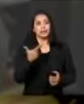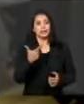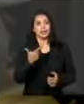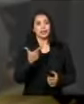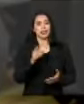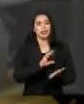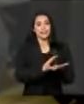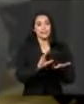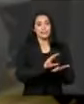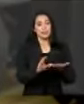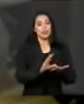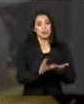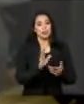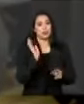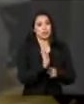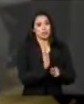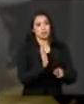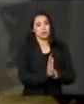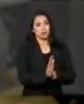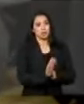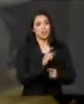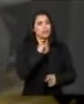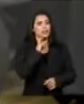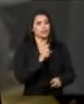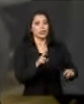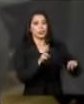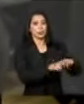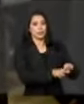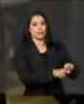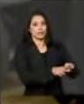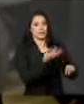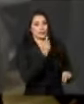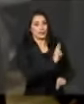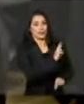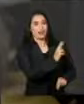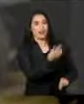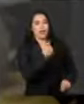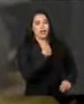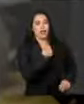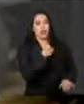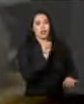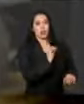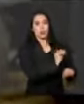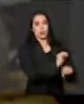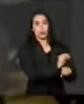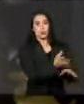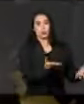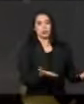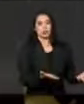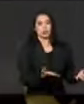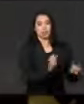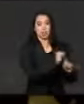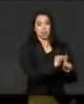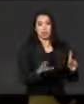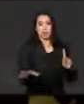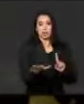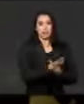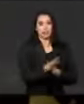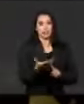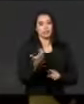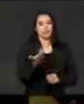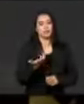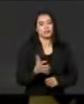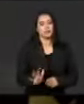mais, ninguém quer um presídio para chamar de seu. Ninguém quer. Ninguém quer um presídio na sua cidade. Os governadores não